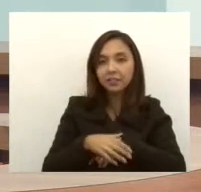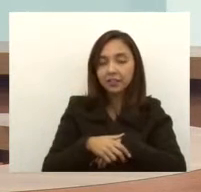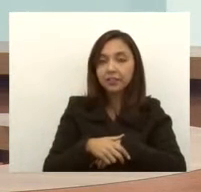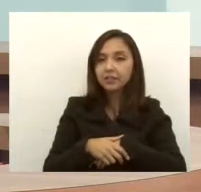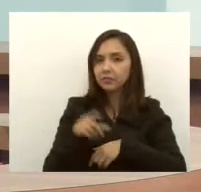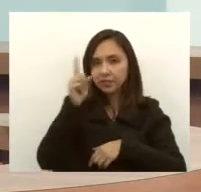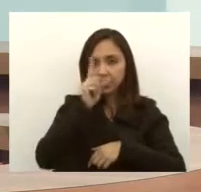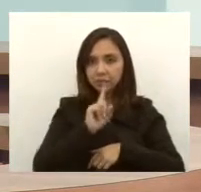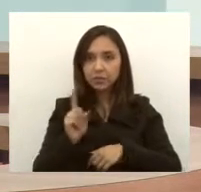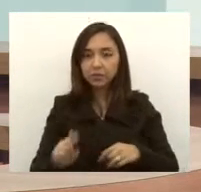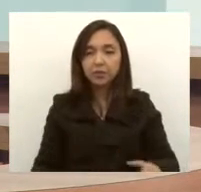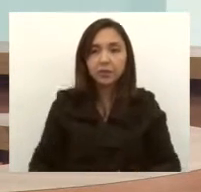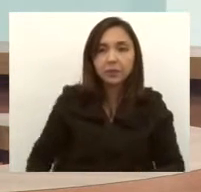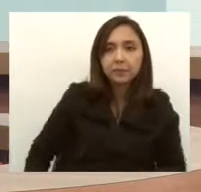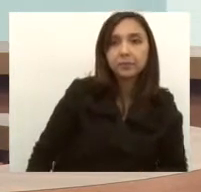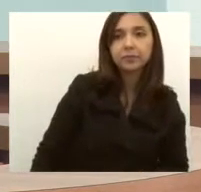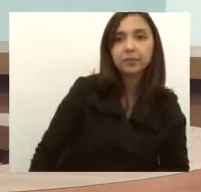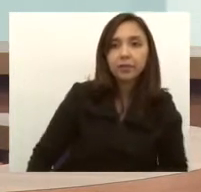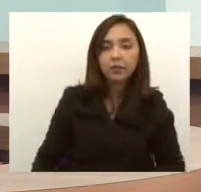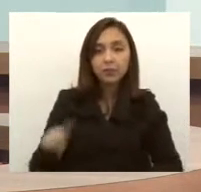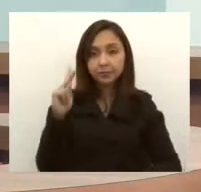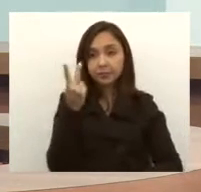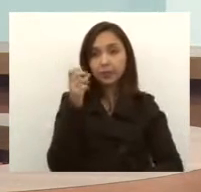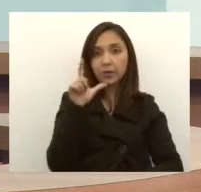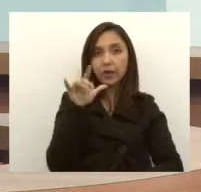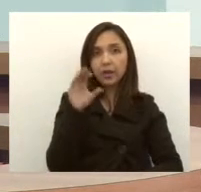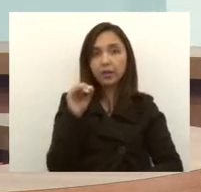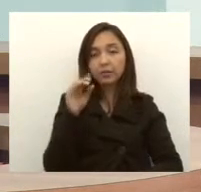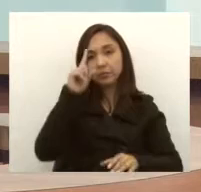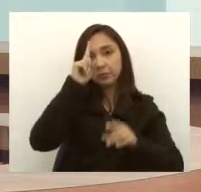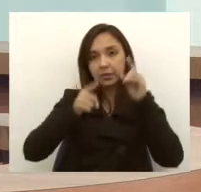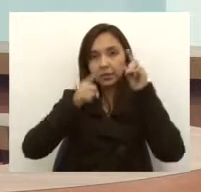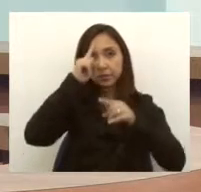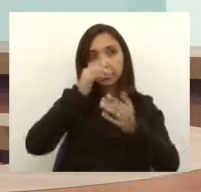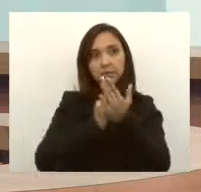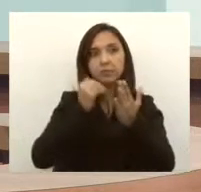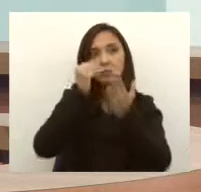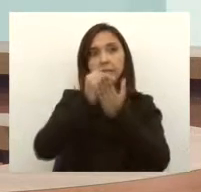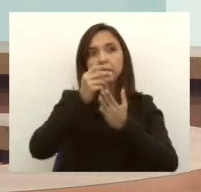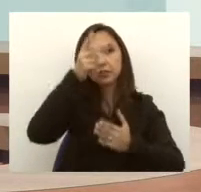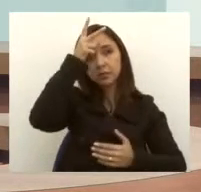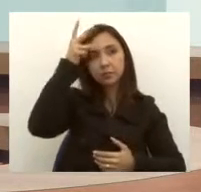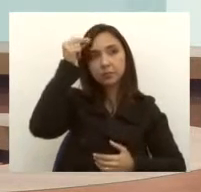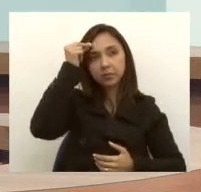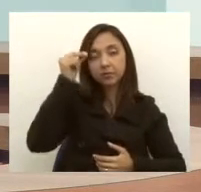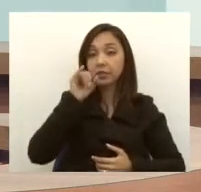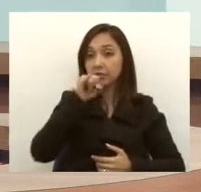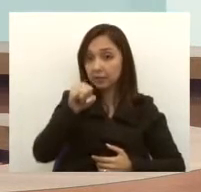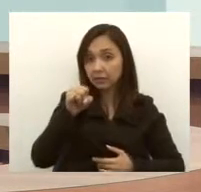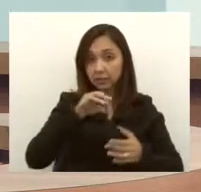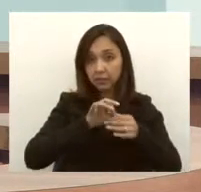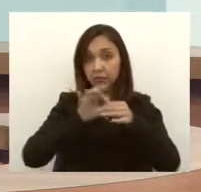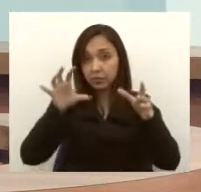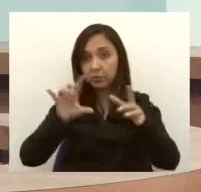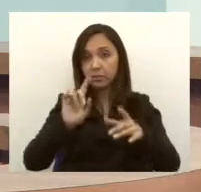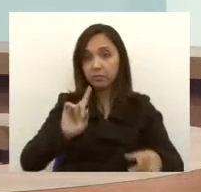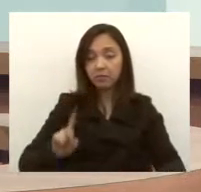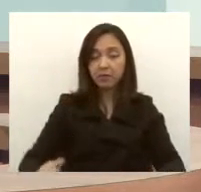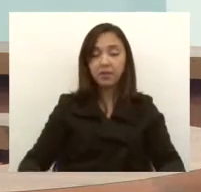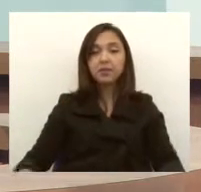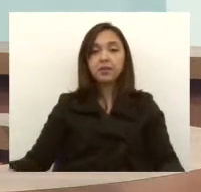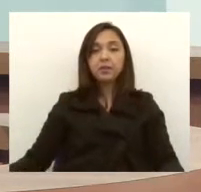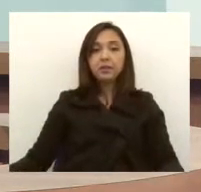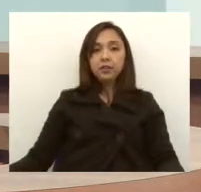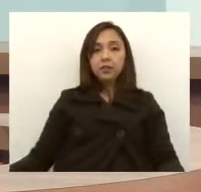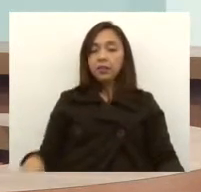vocês não sabiam? O Hélio Arantes manda mais do que o prefeito, vereador Gilvan. Se o Hélio Arantes não libera, né, aí